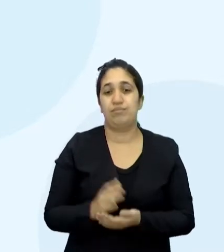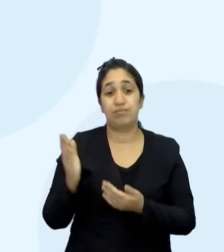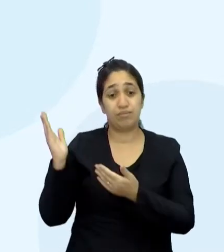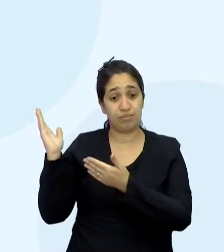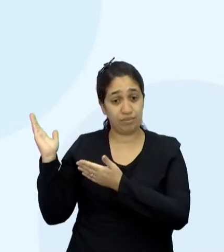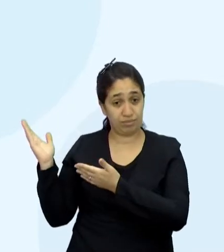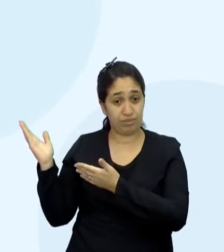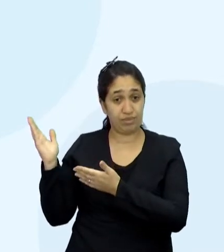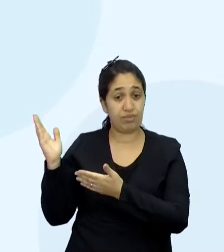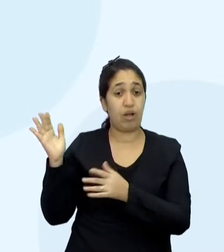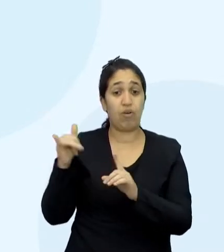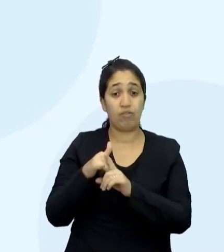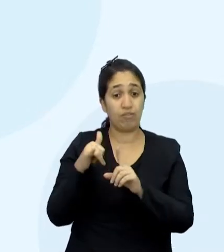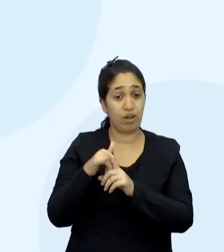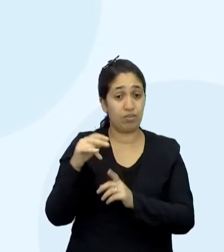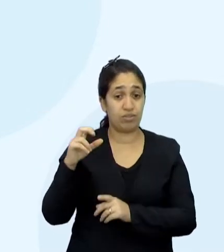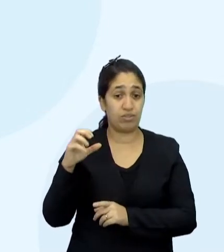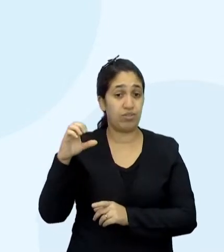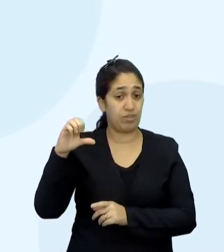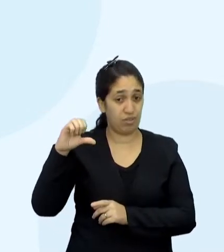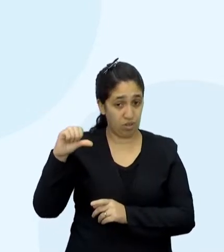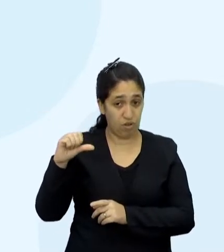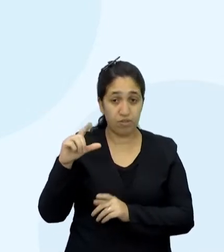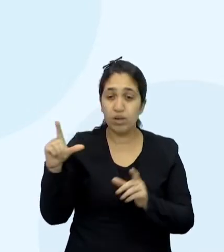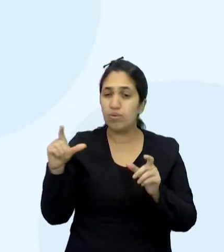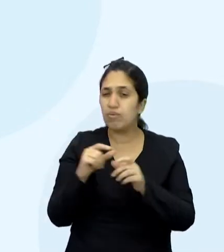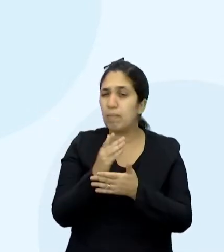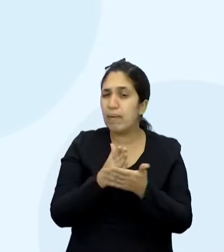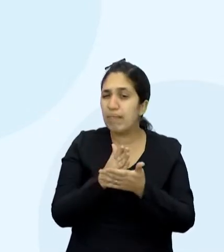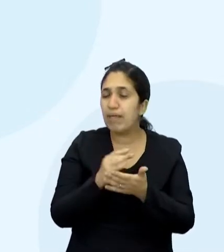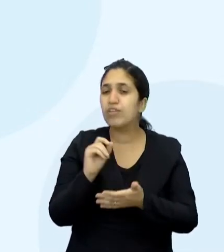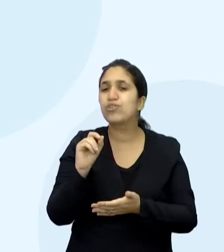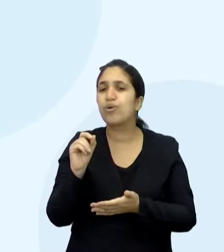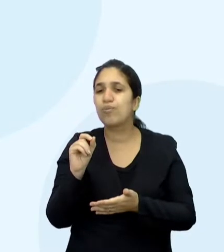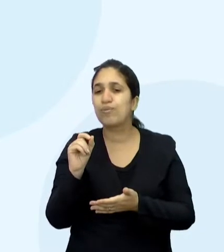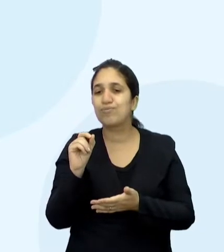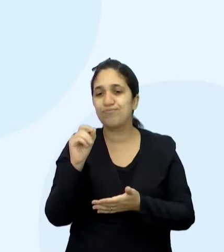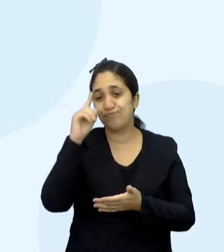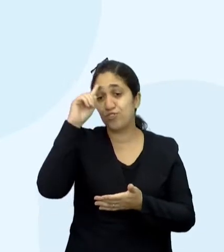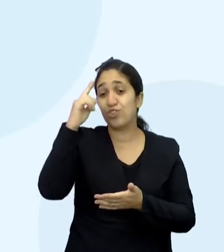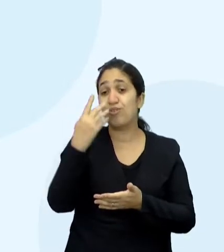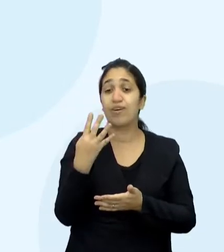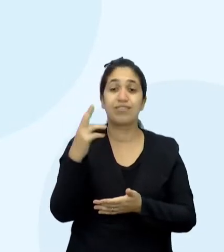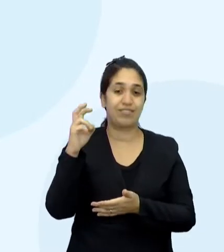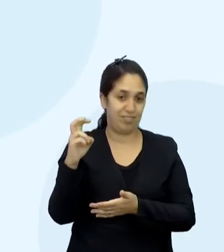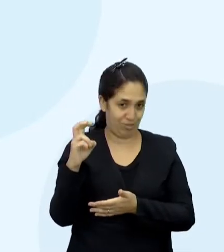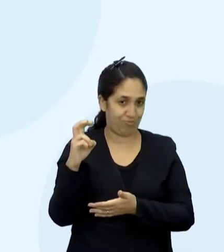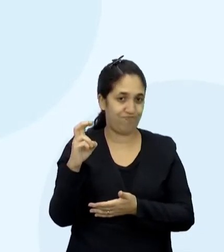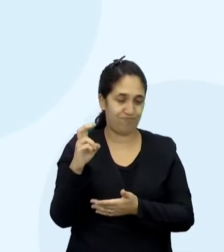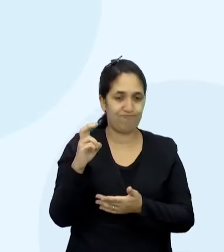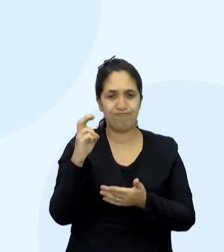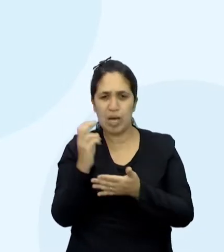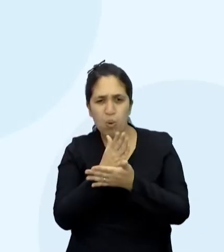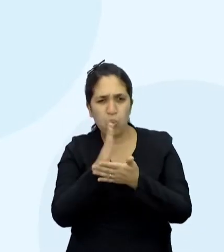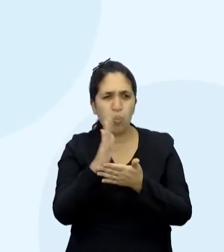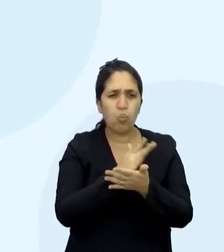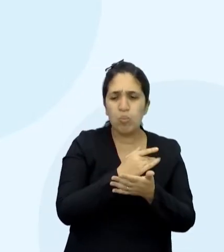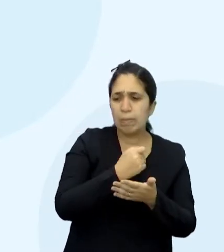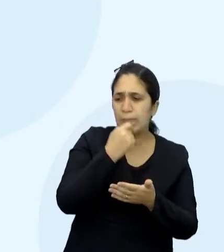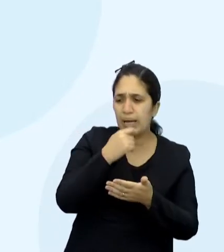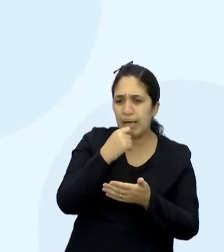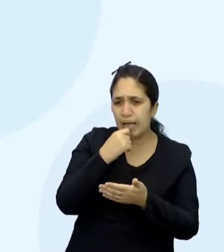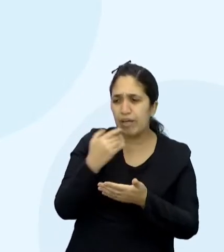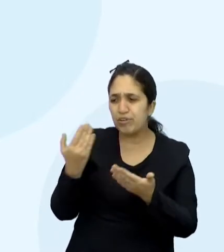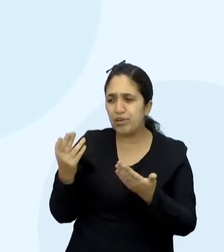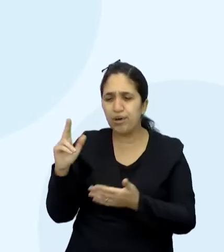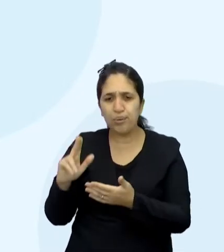aqui, o ferro 59 se reduz pela metade em 45 dias. Então, tem algumas medicações aí que a gente